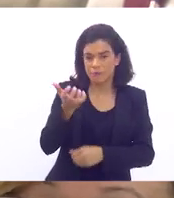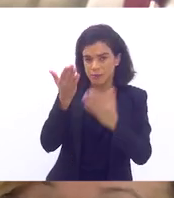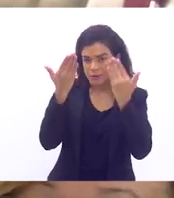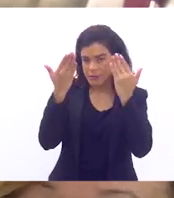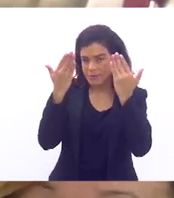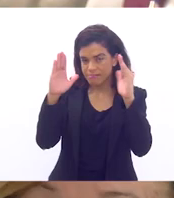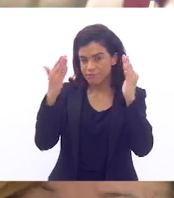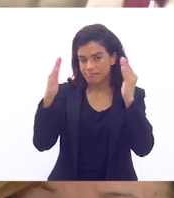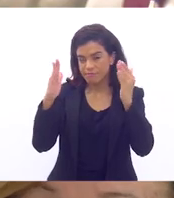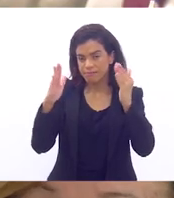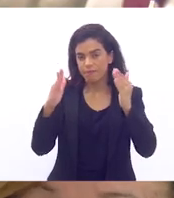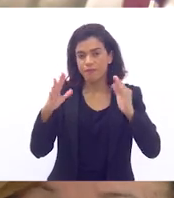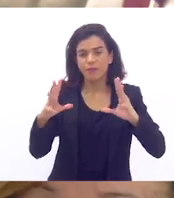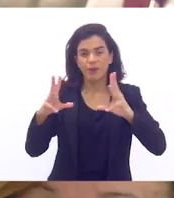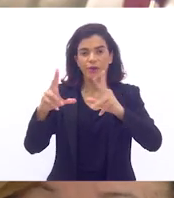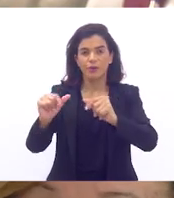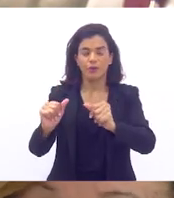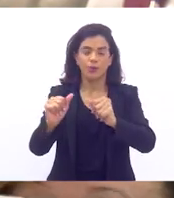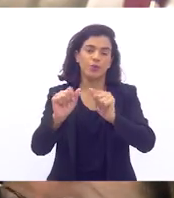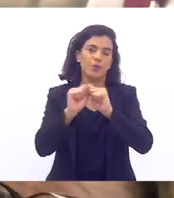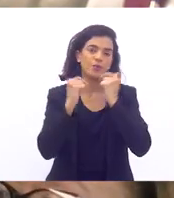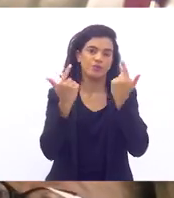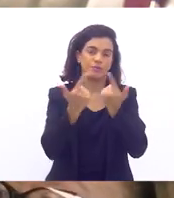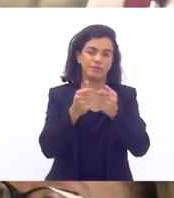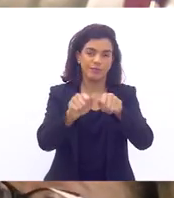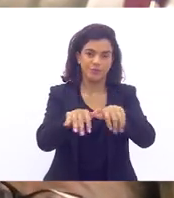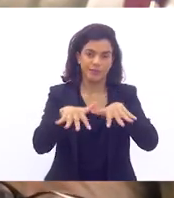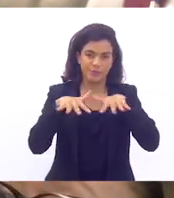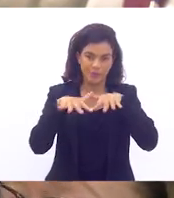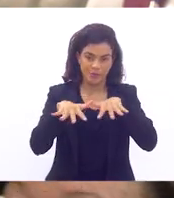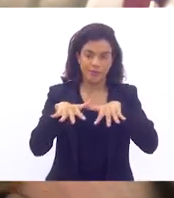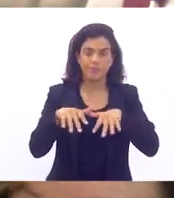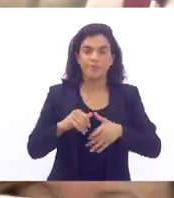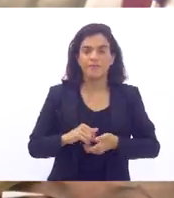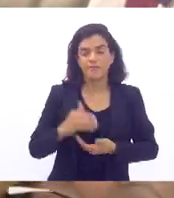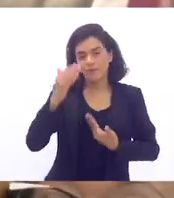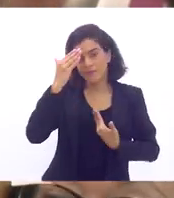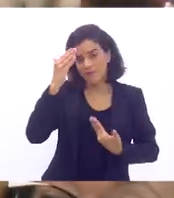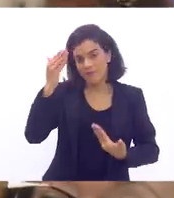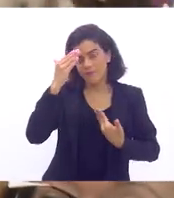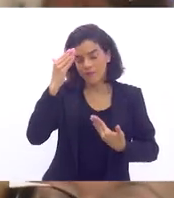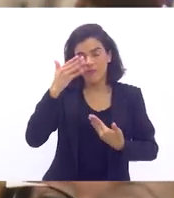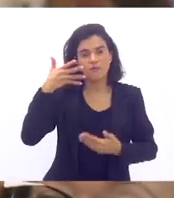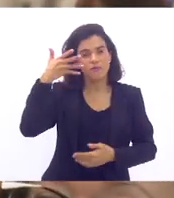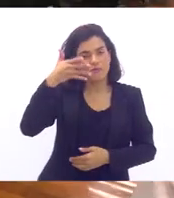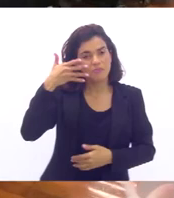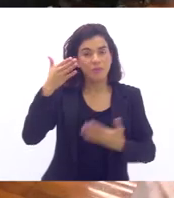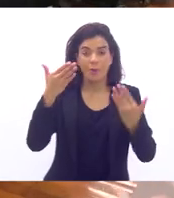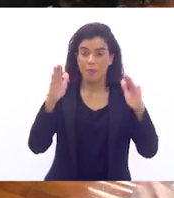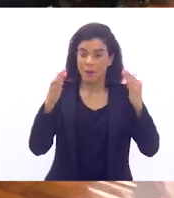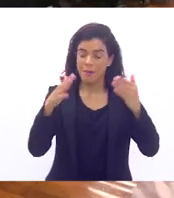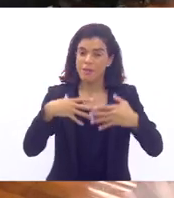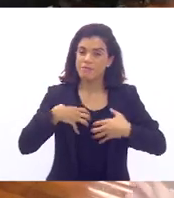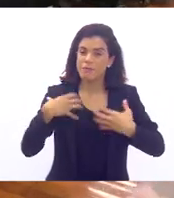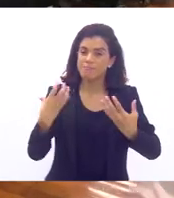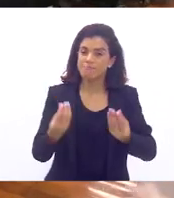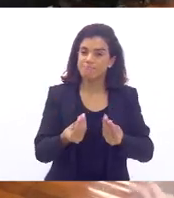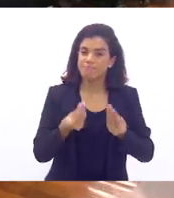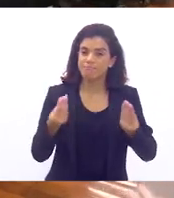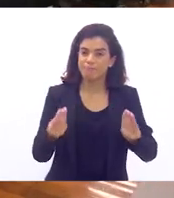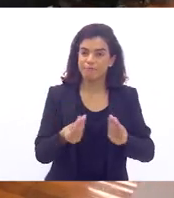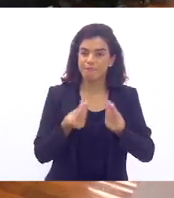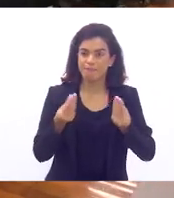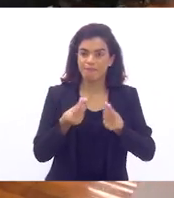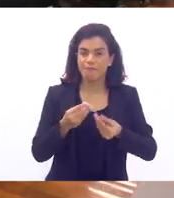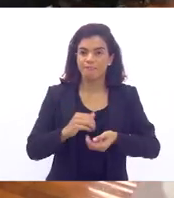ao Parlamento e a todos os participantes obrigado obrigado pela fala parabéns pela sensibilidade passar